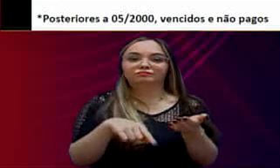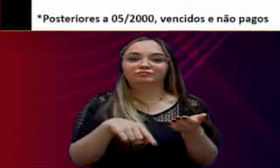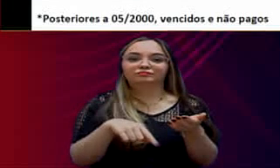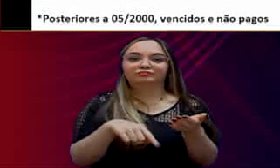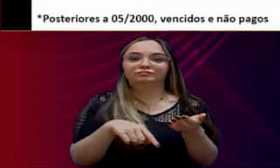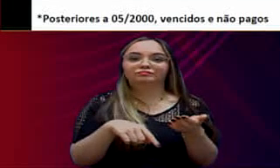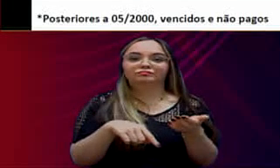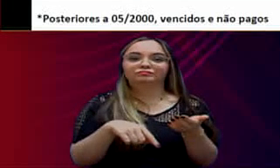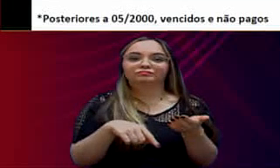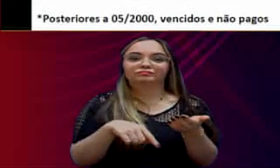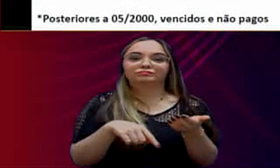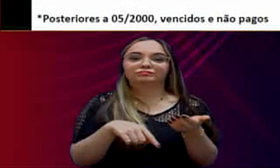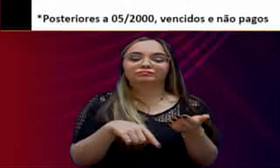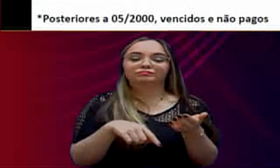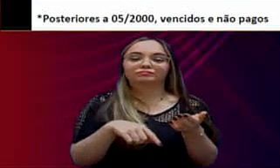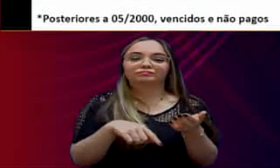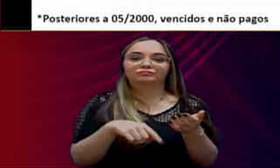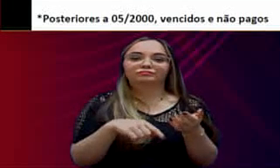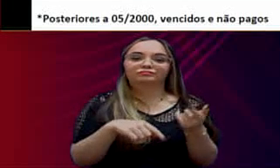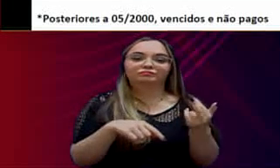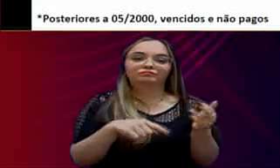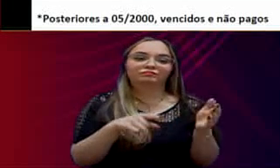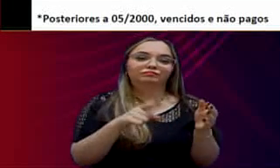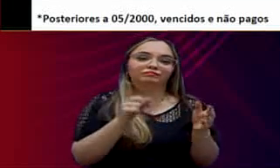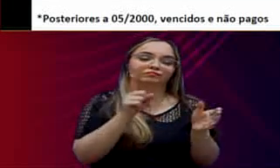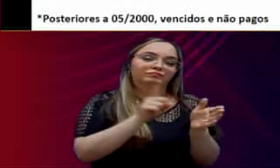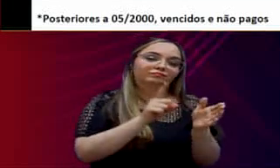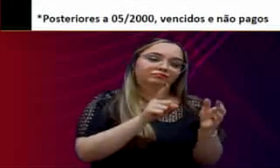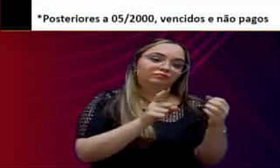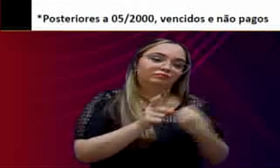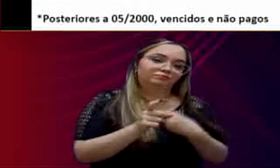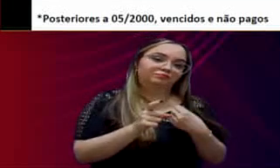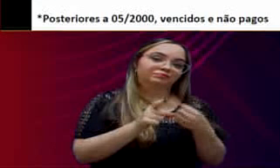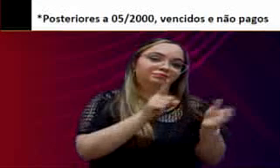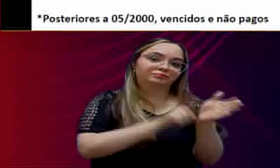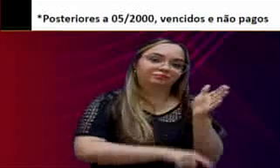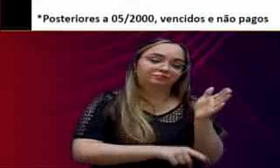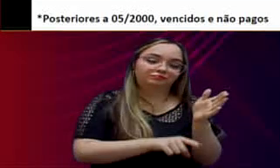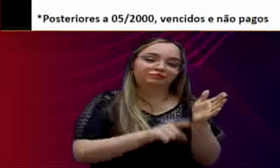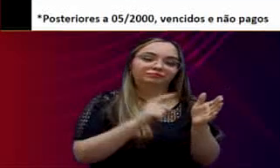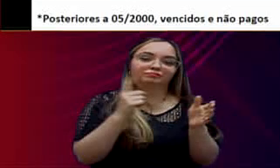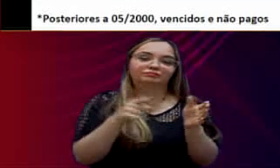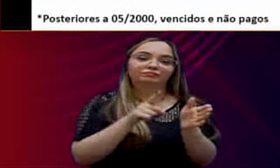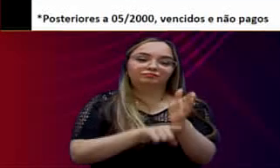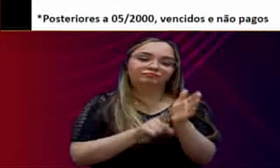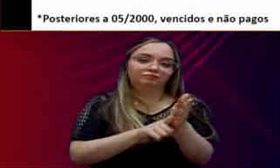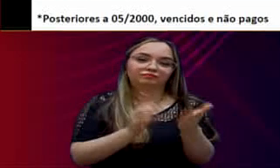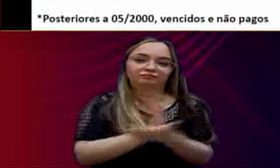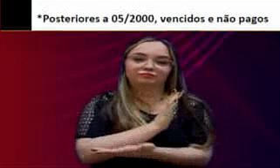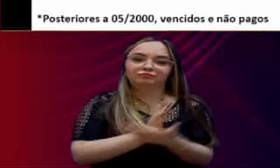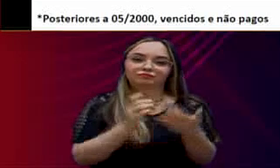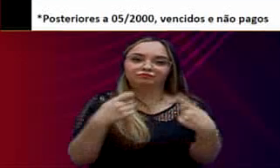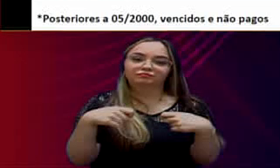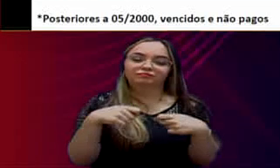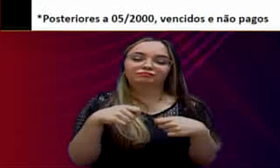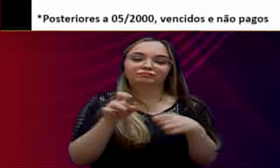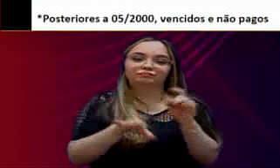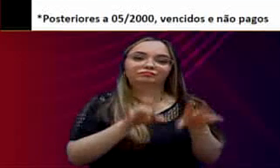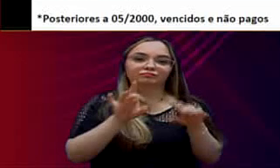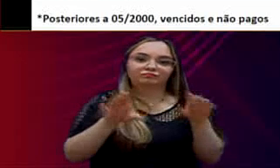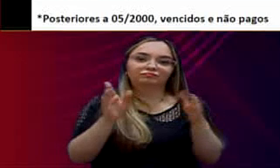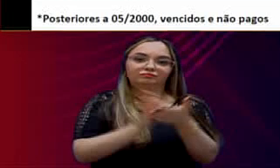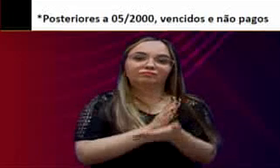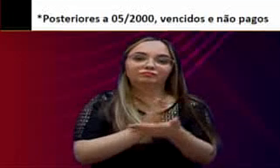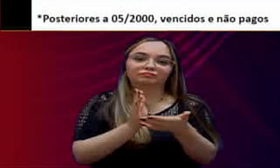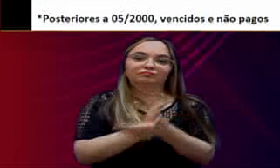e é igual a dívida consolidada menos a disponibilidade as deduções que são as disponibilidades e demais